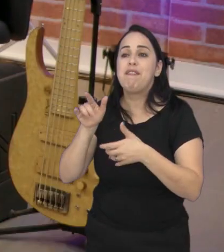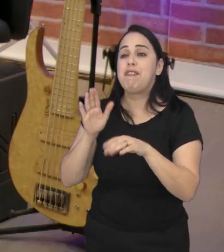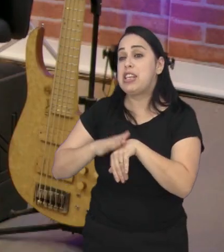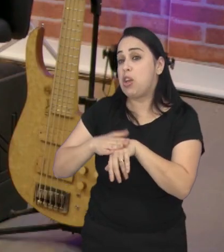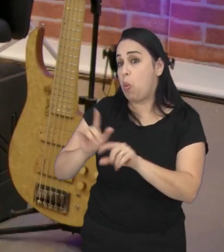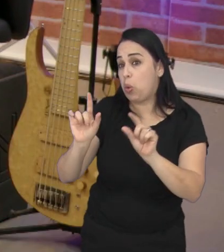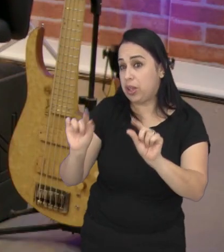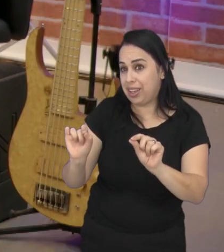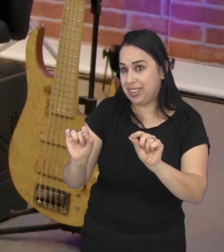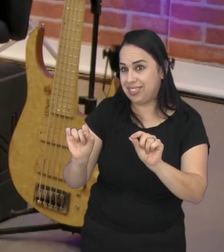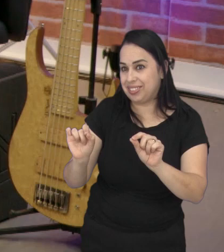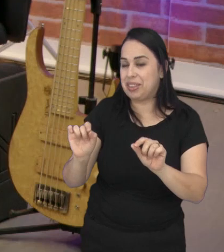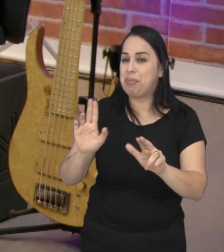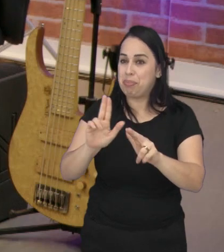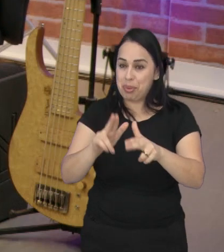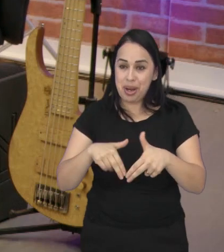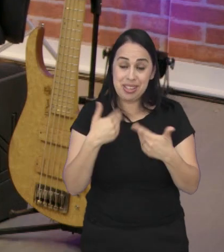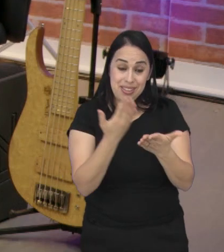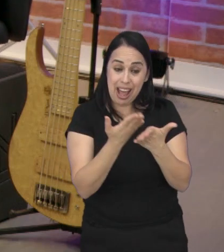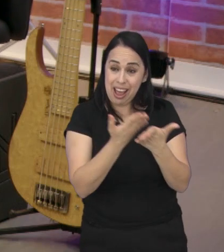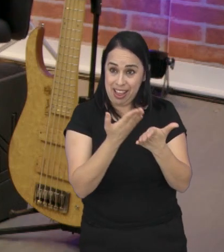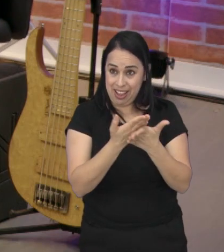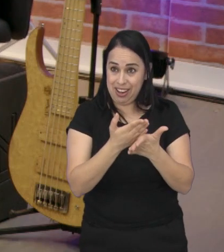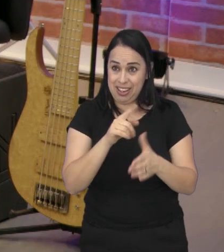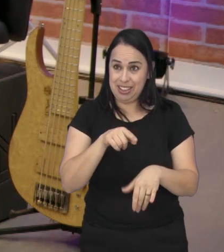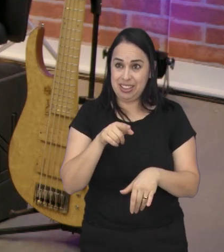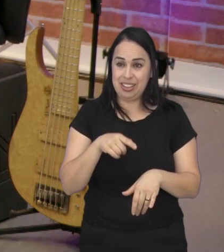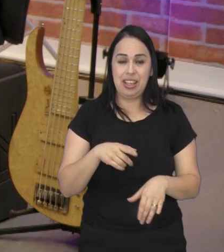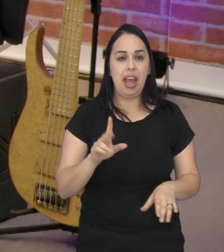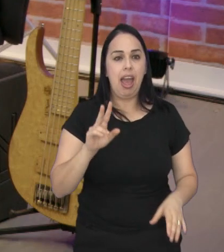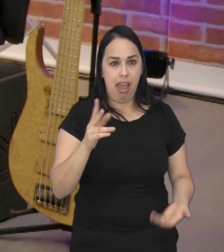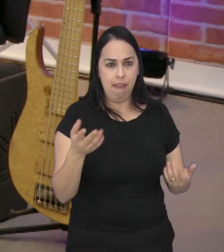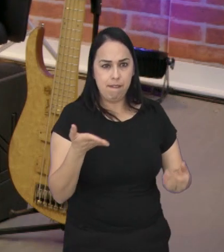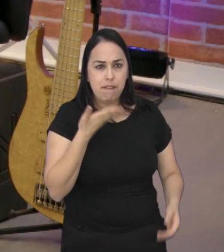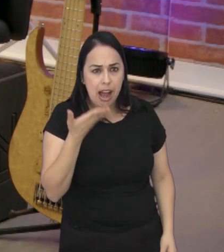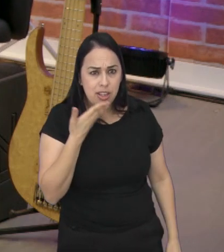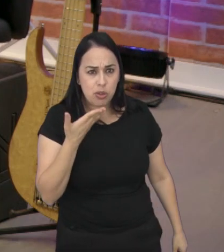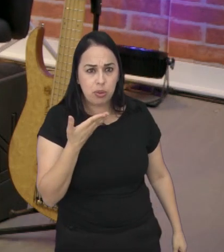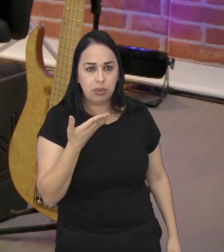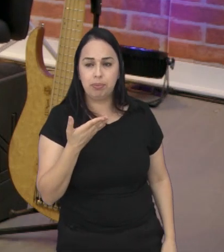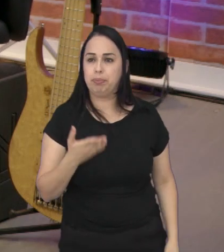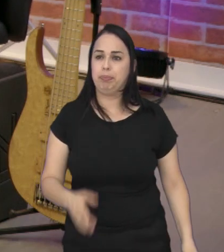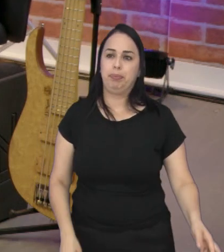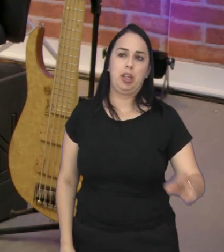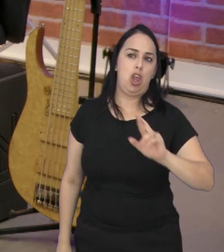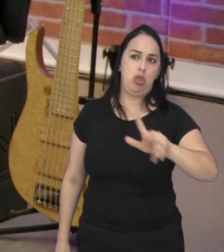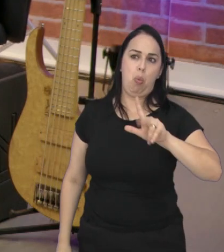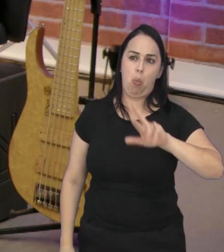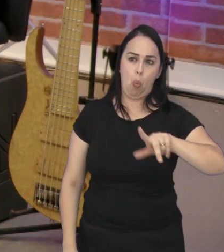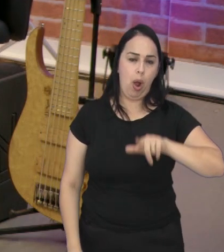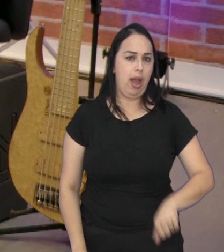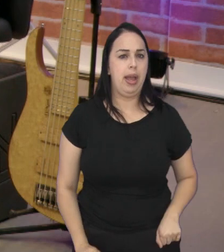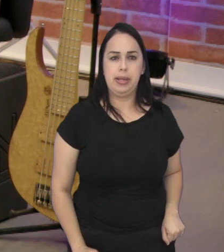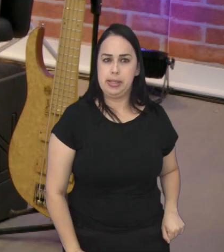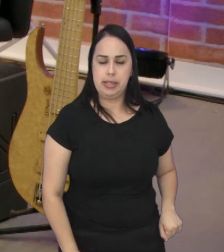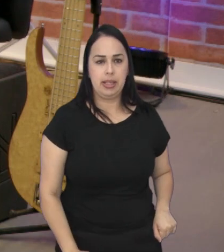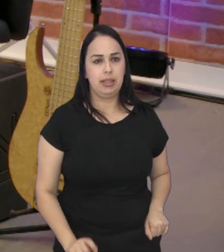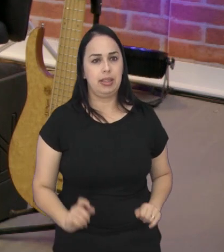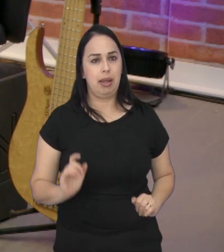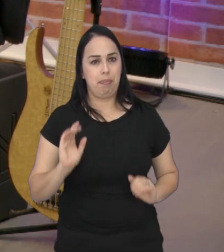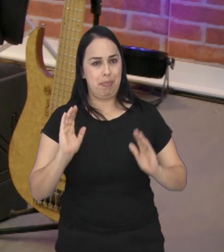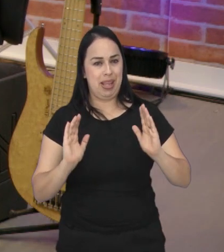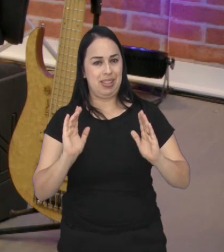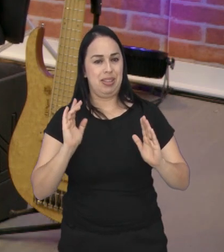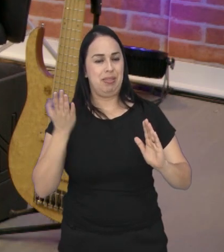agora? Então tem esse plano, inclusive na aula a gente faz isso com os alunos. E é fácil virar essa chave? Não. Ou